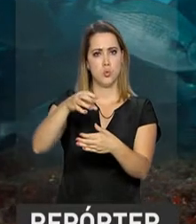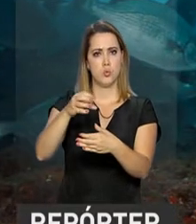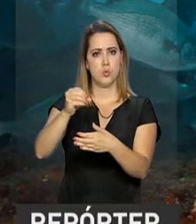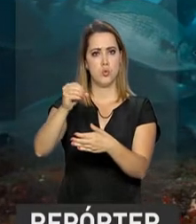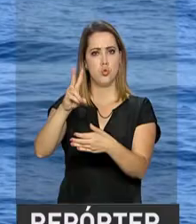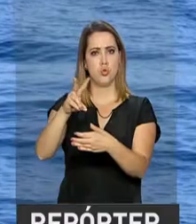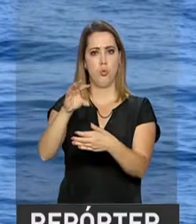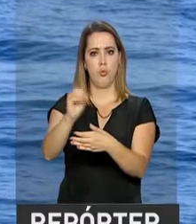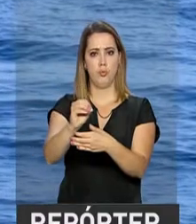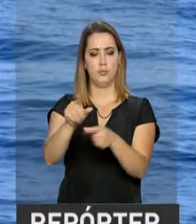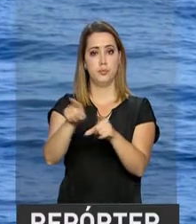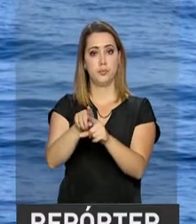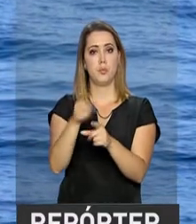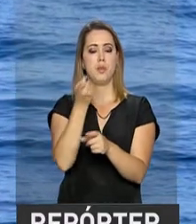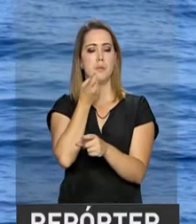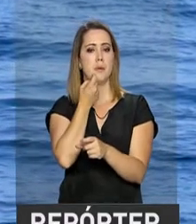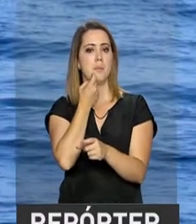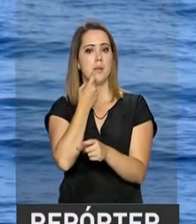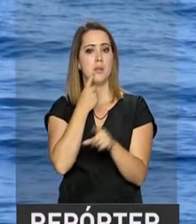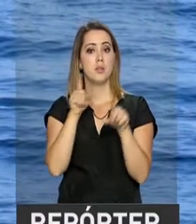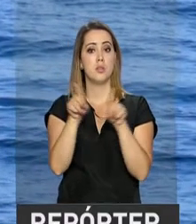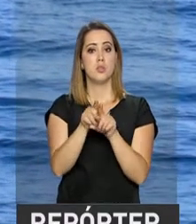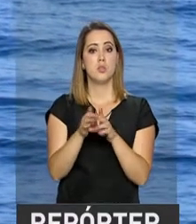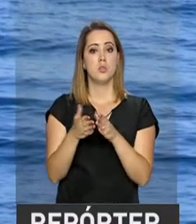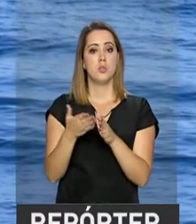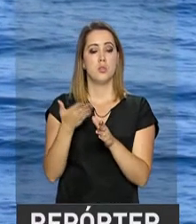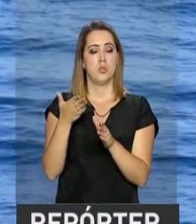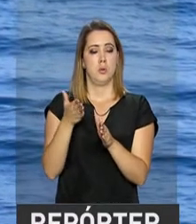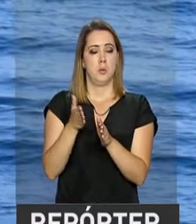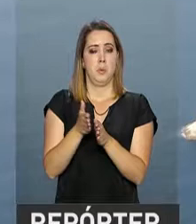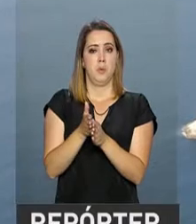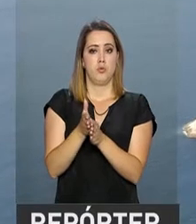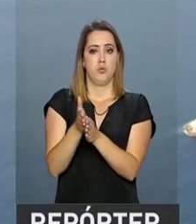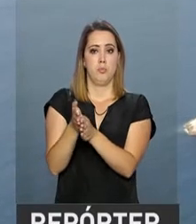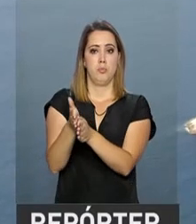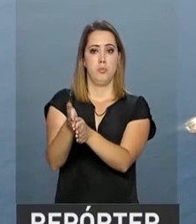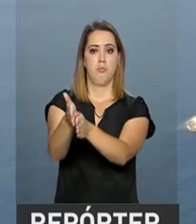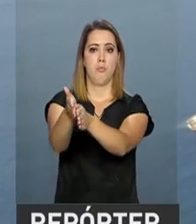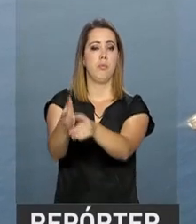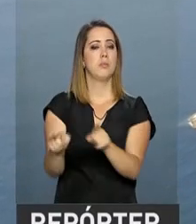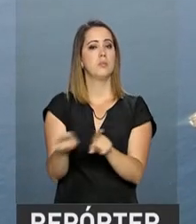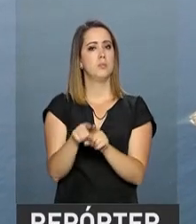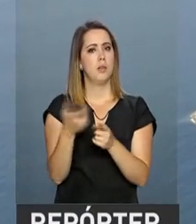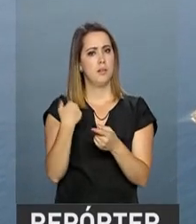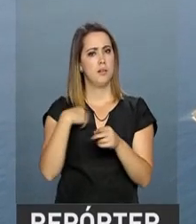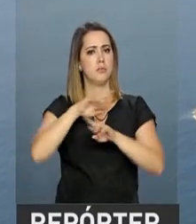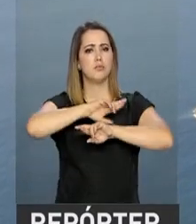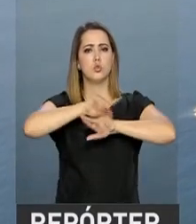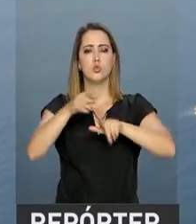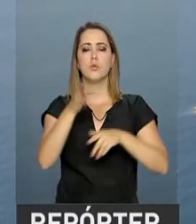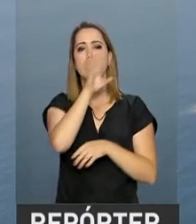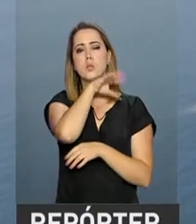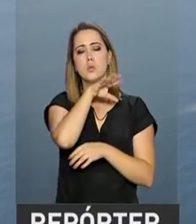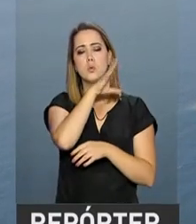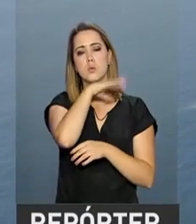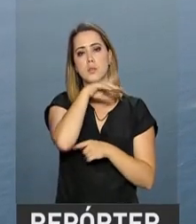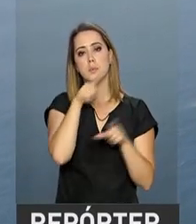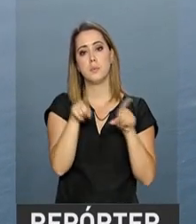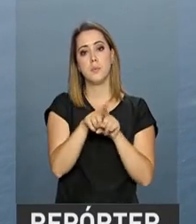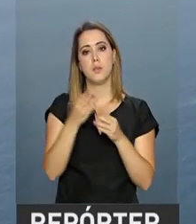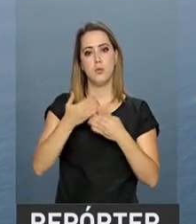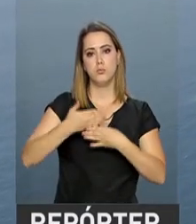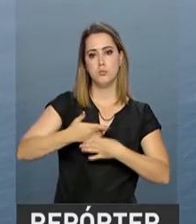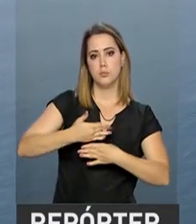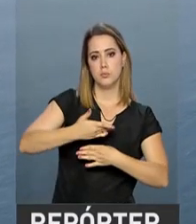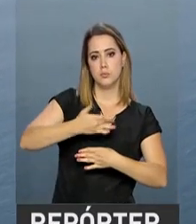espécies de peixes e dez espécies de baleias e golfinhos biodiversidade que aliada a geografia das ilhas com paredões de